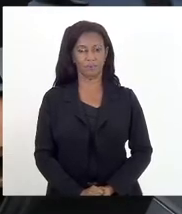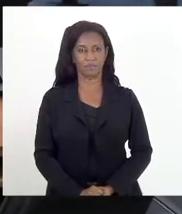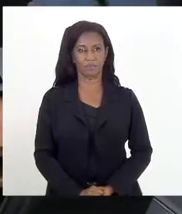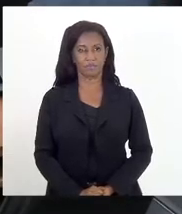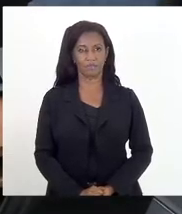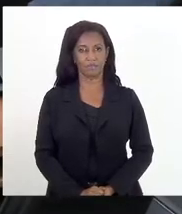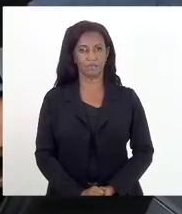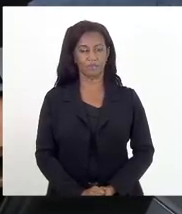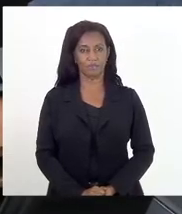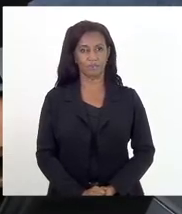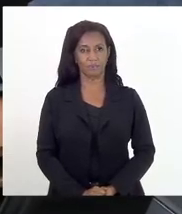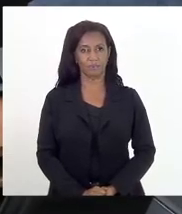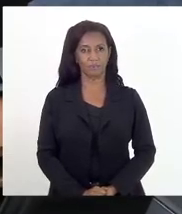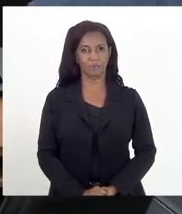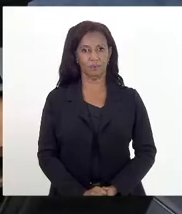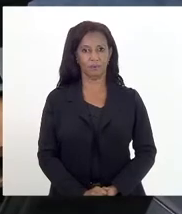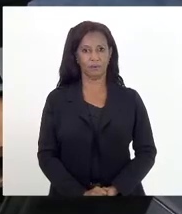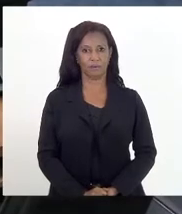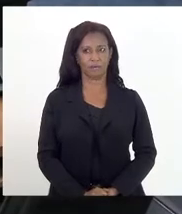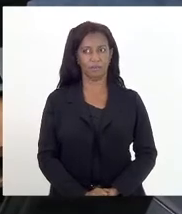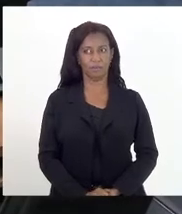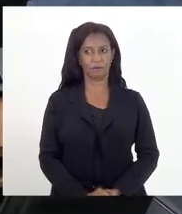a ligação